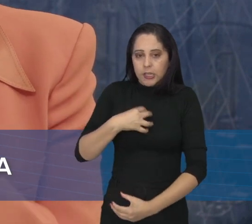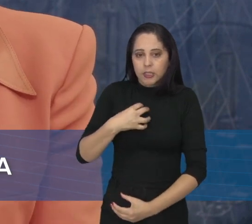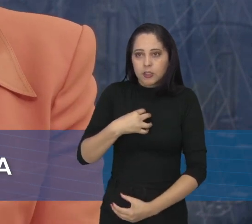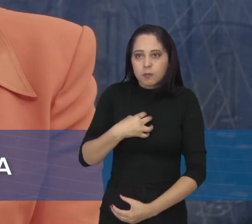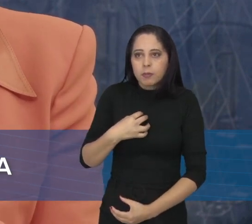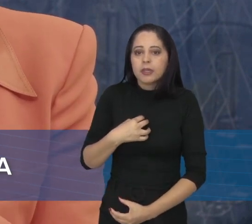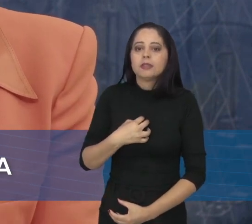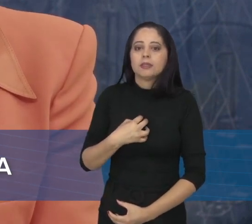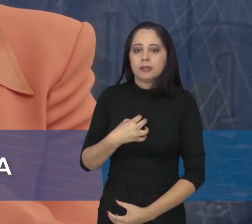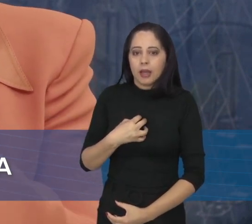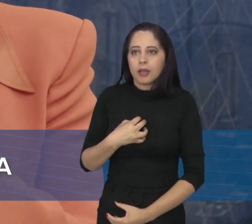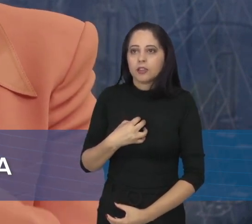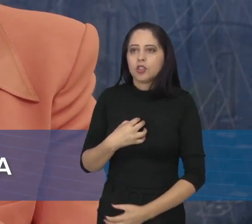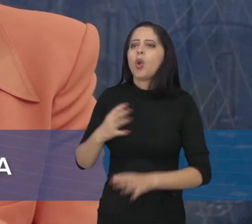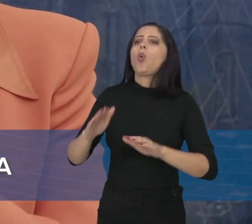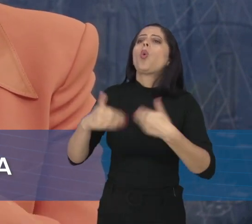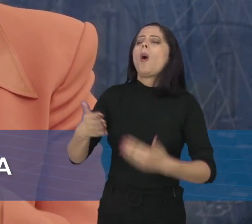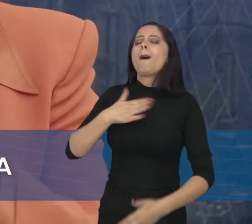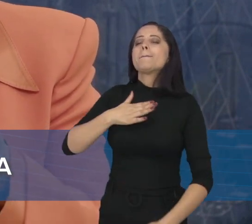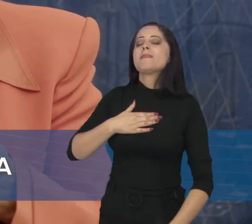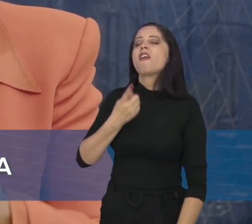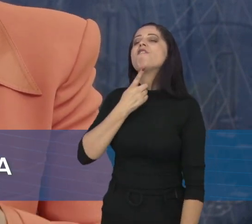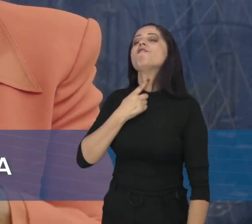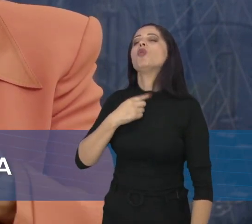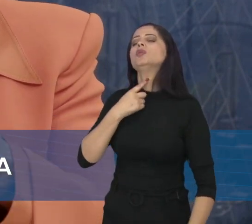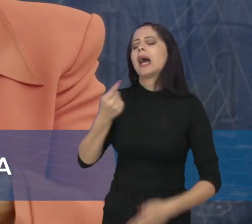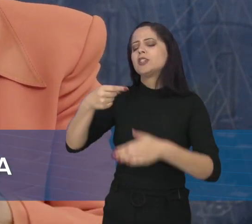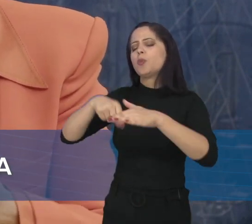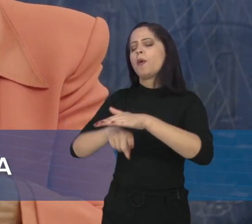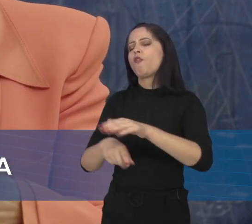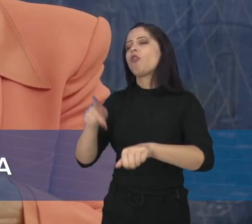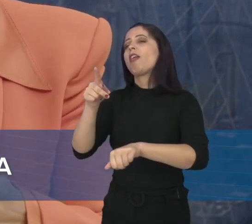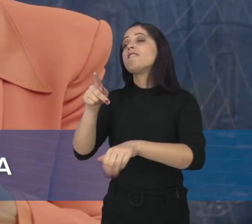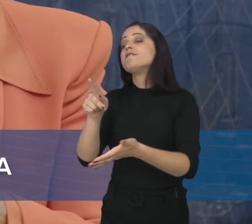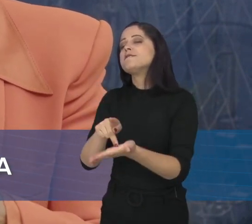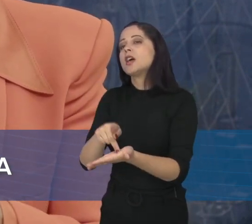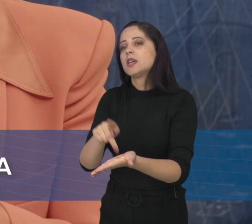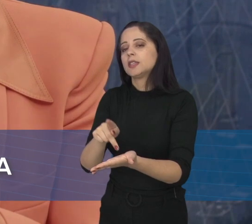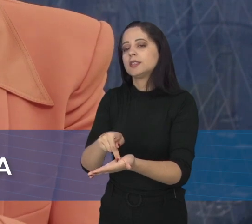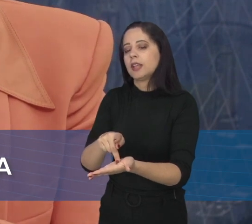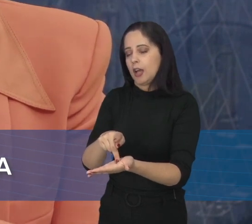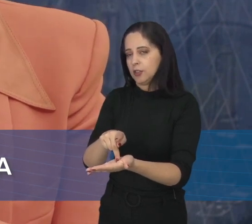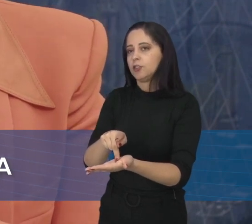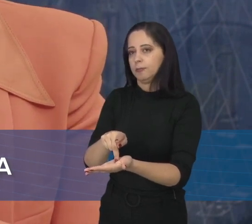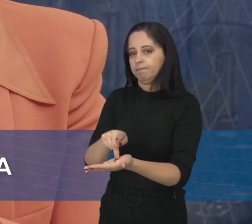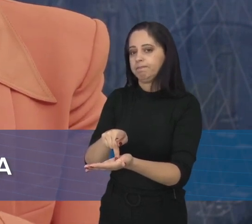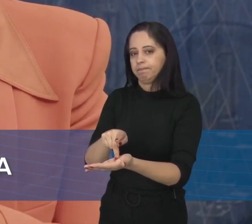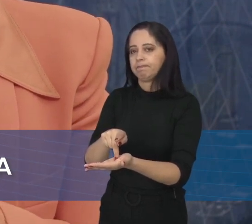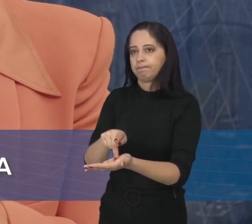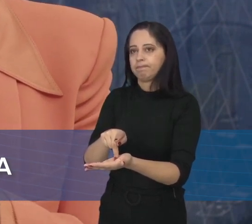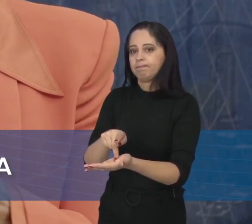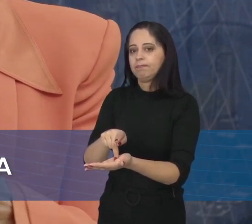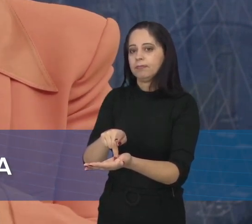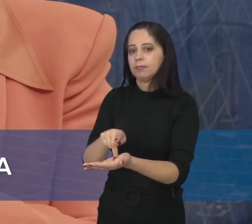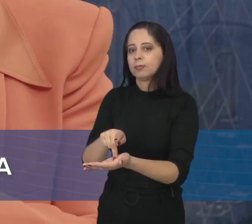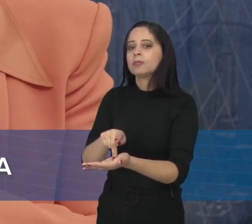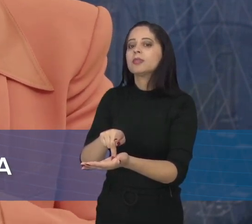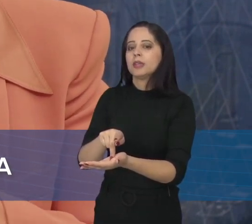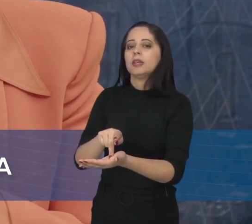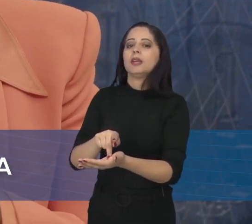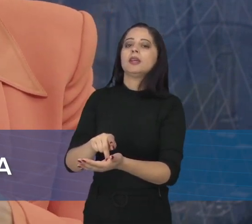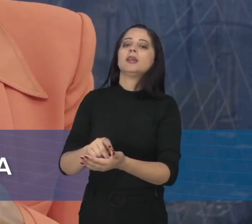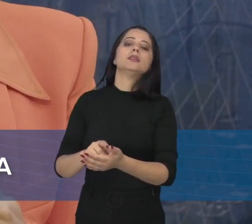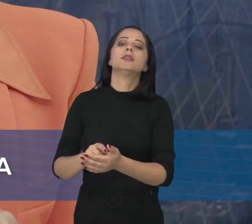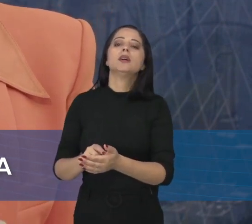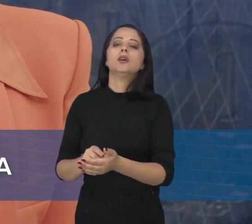muito clara da nossa intenção, do nosso desejo real, quando eu interfiro, né, quando eu, de